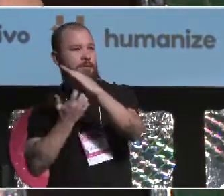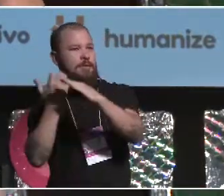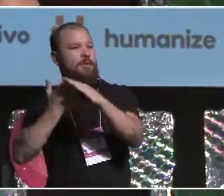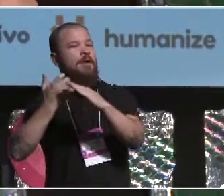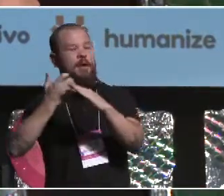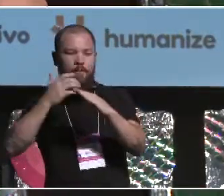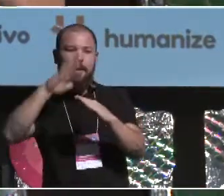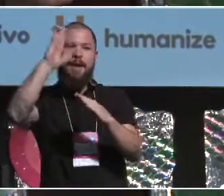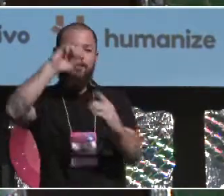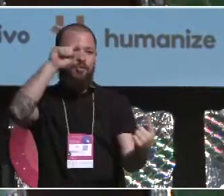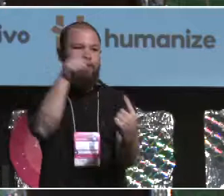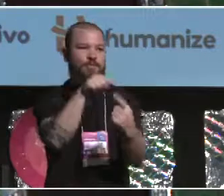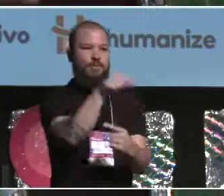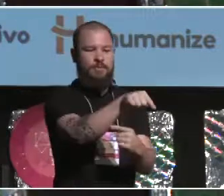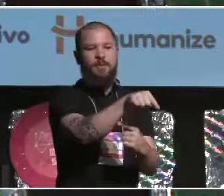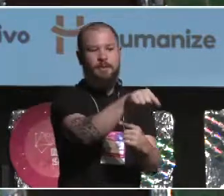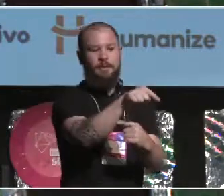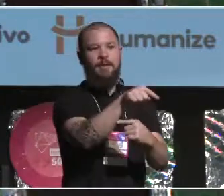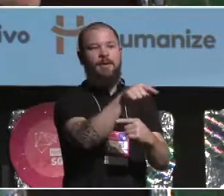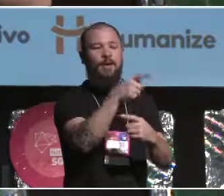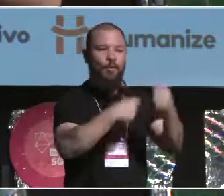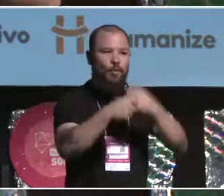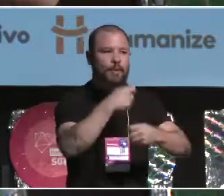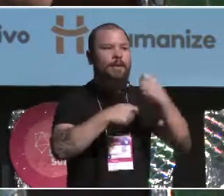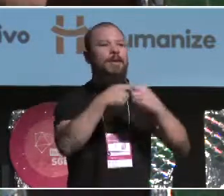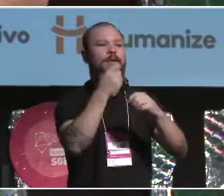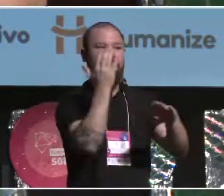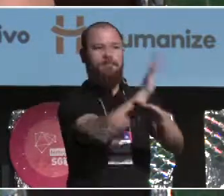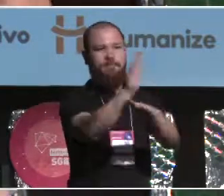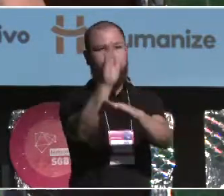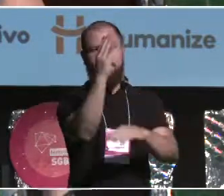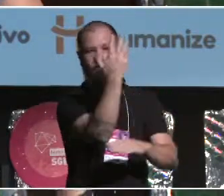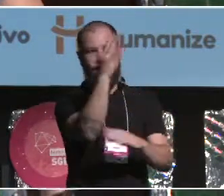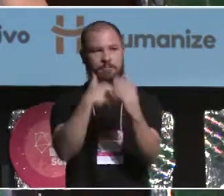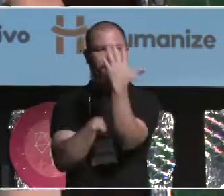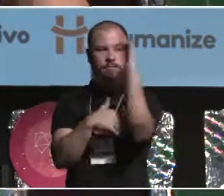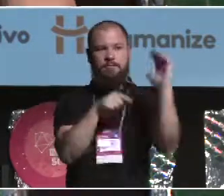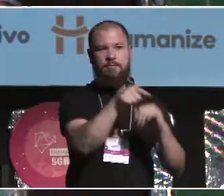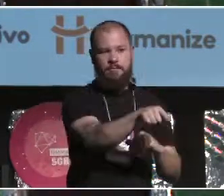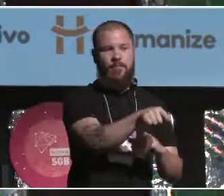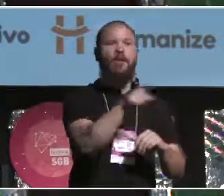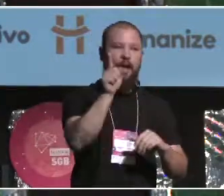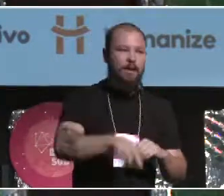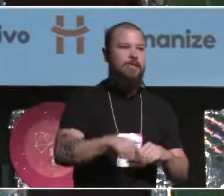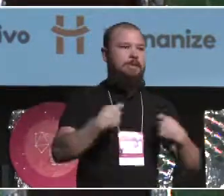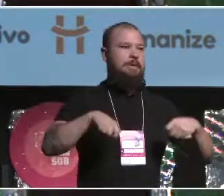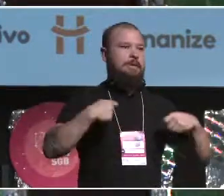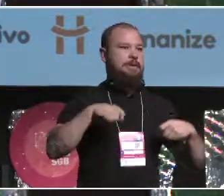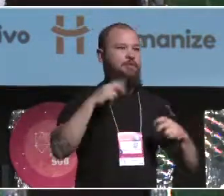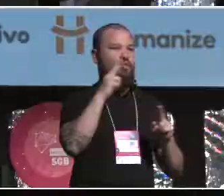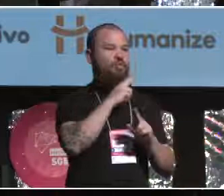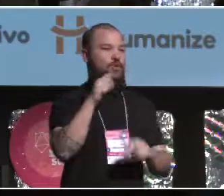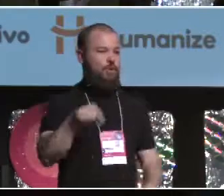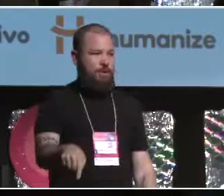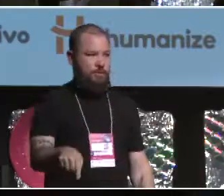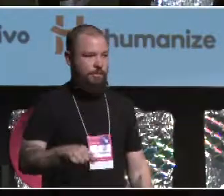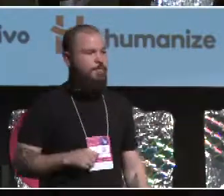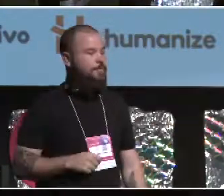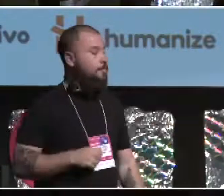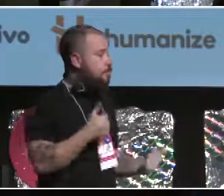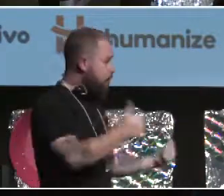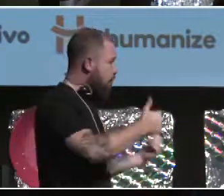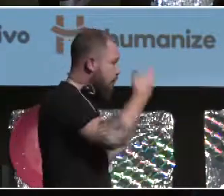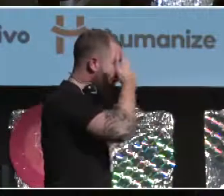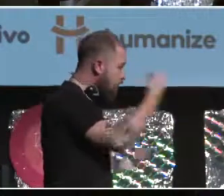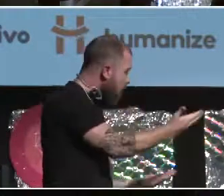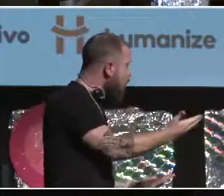economia mais inclusiva, mais sustentável. Então, acho que esse é o chamado que a gente precisa fazer. Muito legal. Gostei, Marcel,